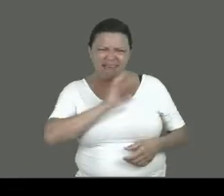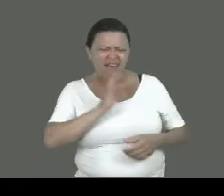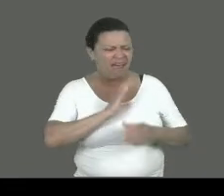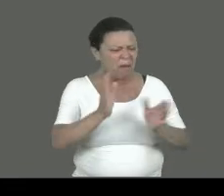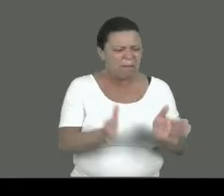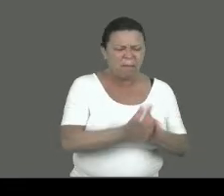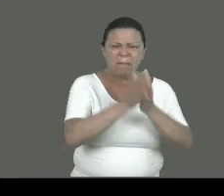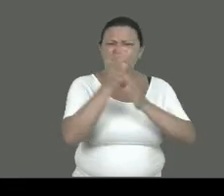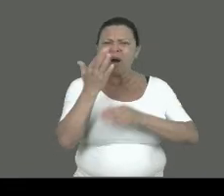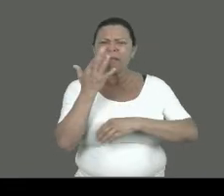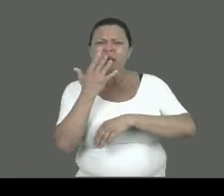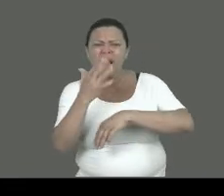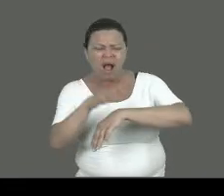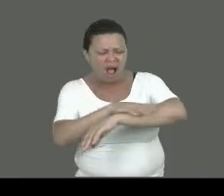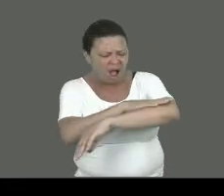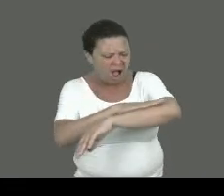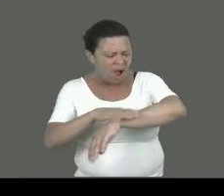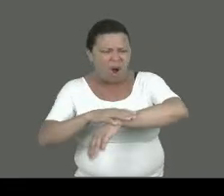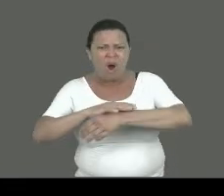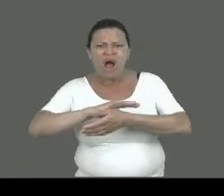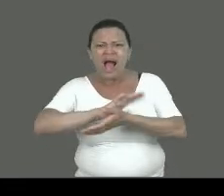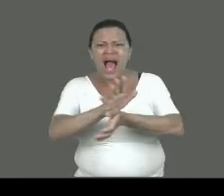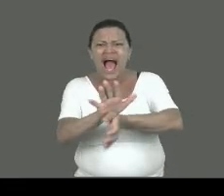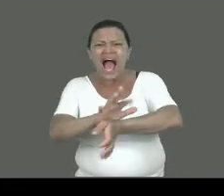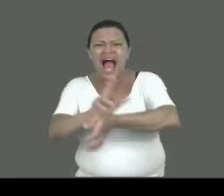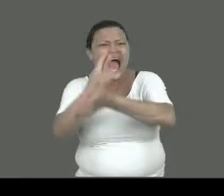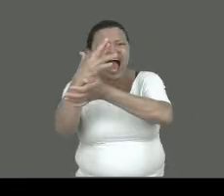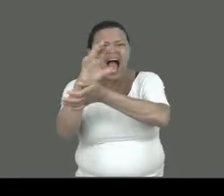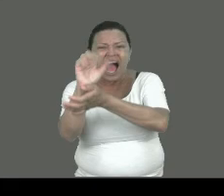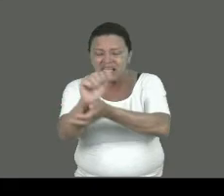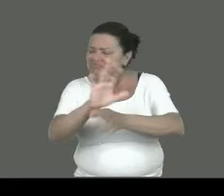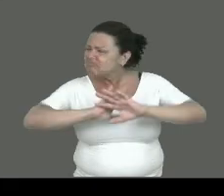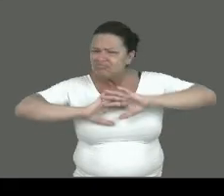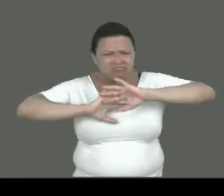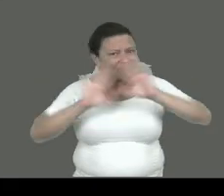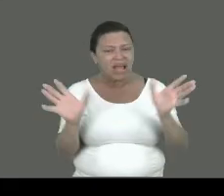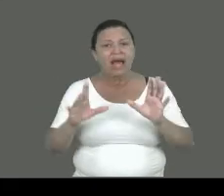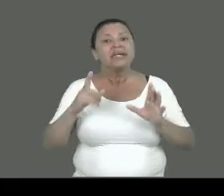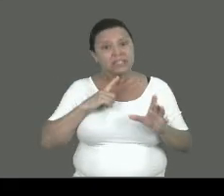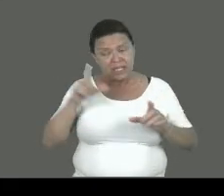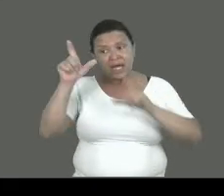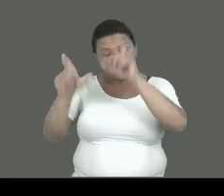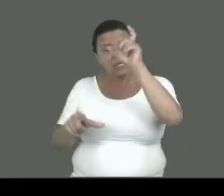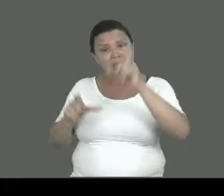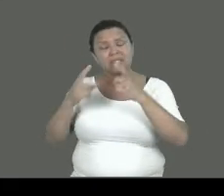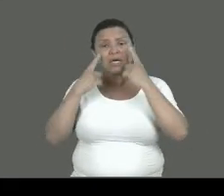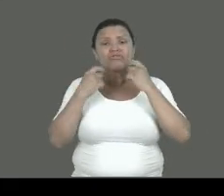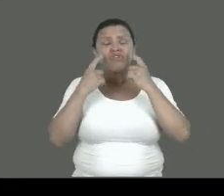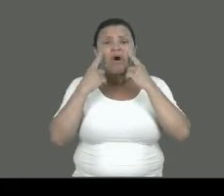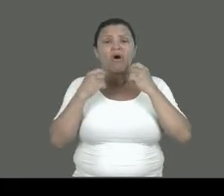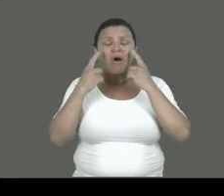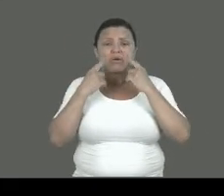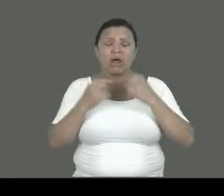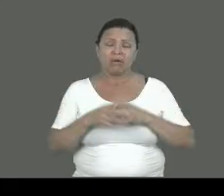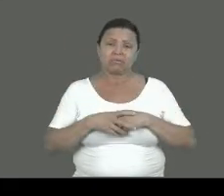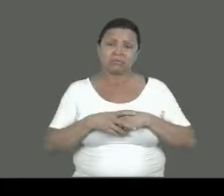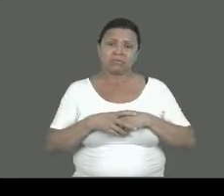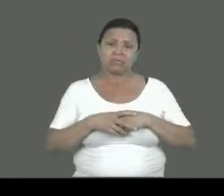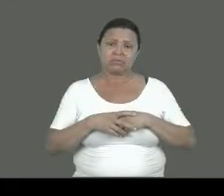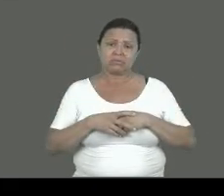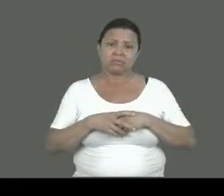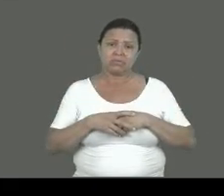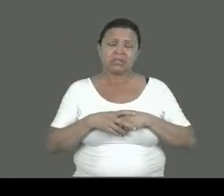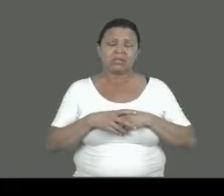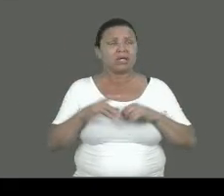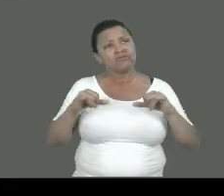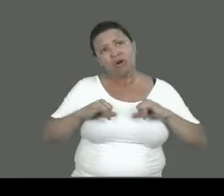sua cor, da sua raça. Tem gente que está chorando, porque infelizmente está passando por um determinado percalço na sua